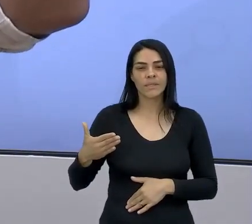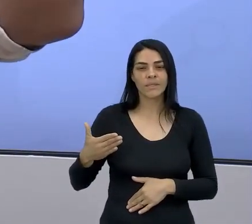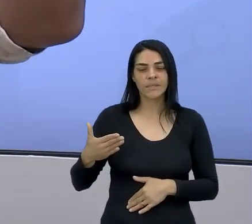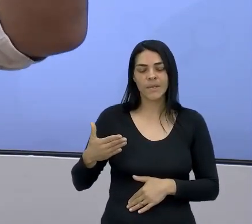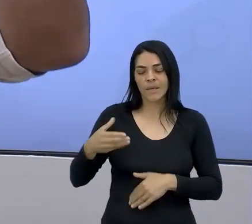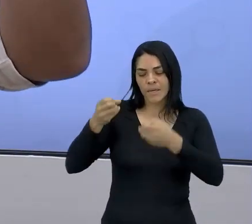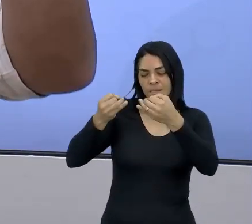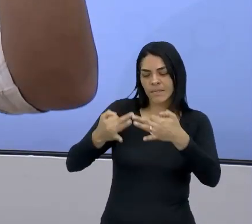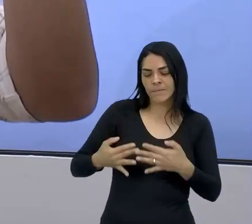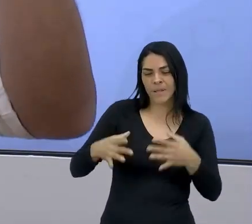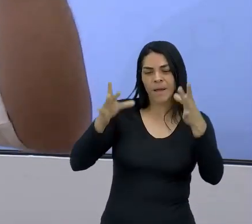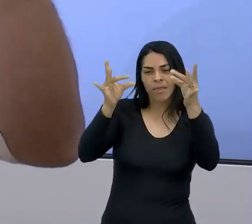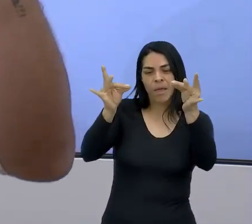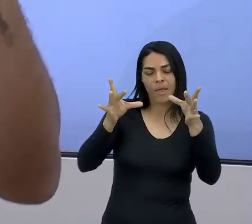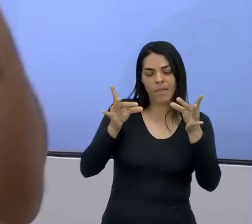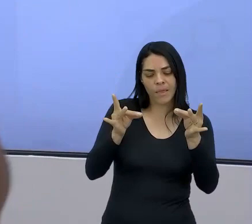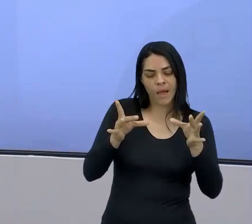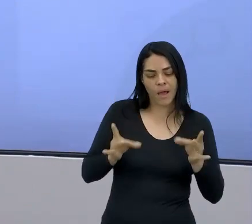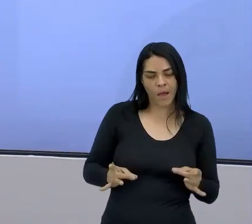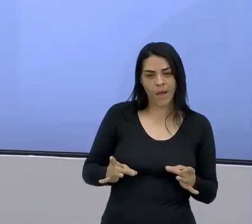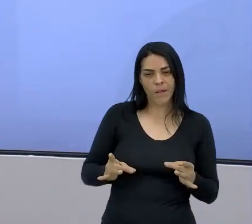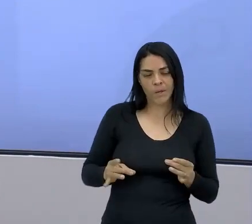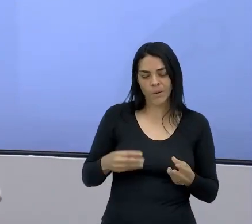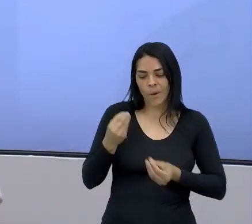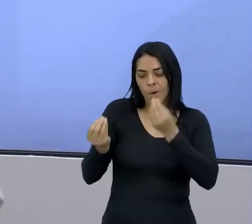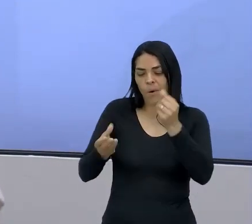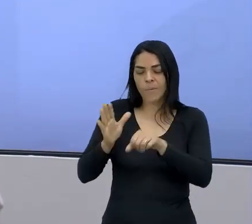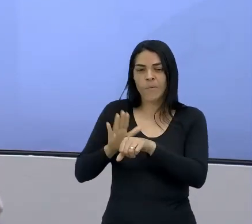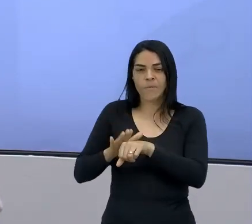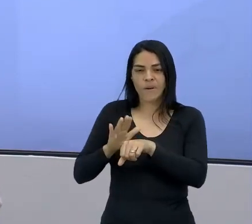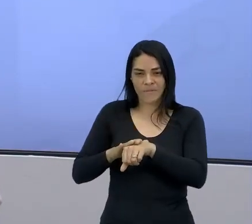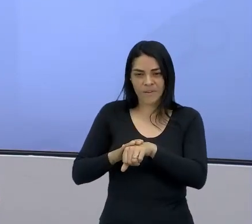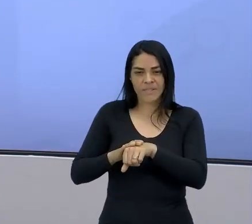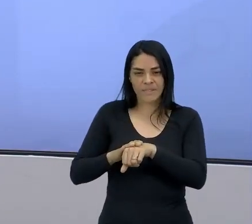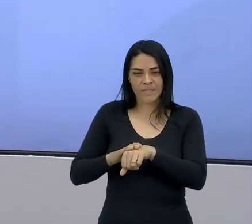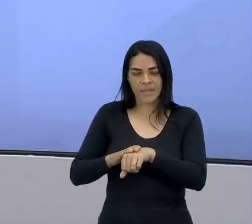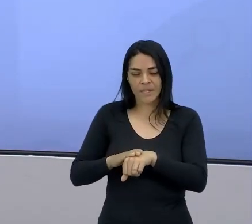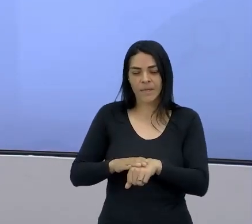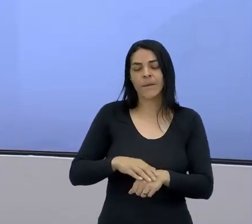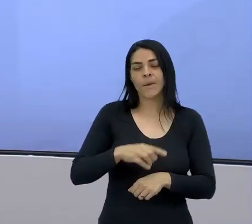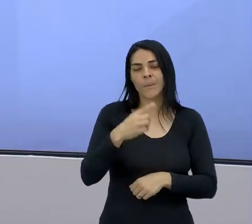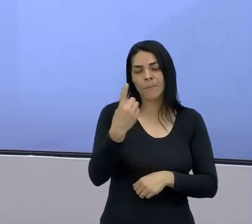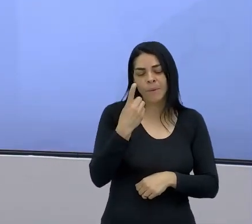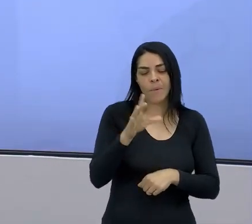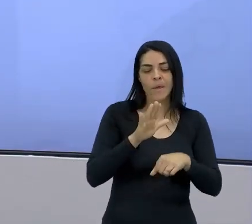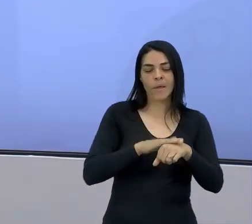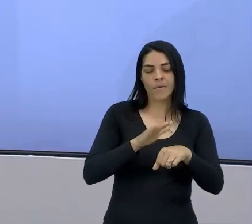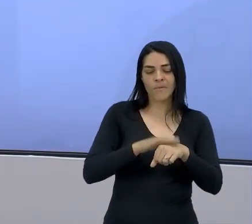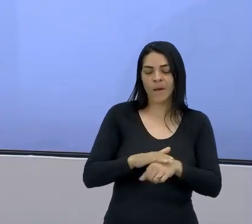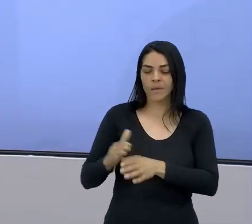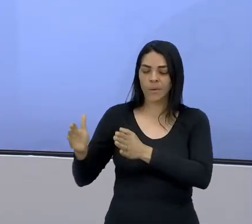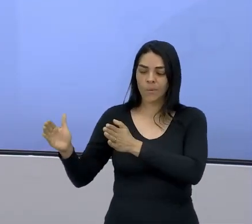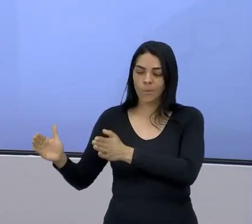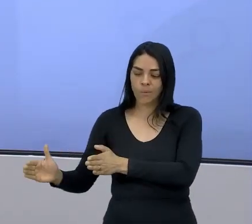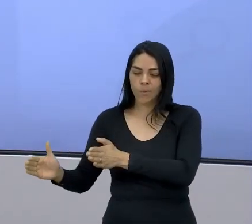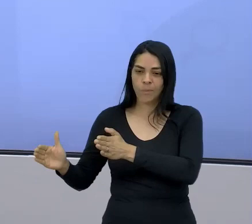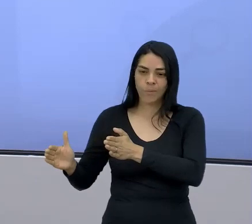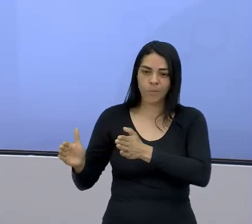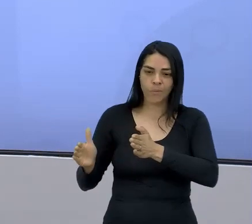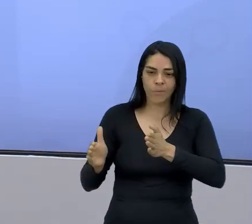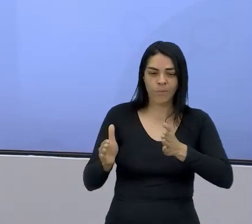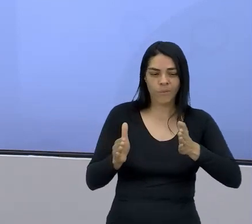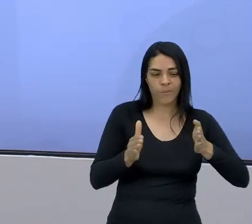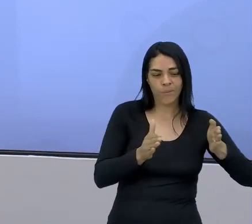colocar o passo a passo de uma ação, né? Primeiro passo, segundo passo, ter escrito. E a